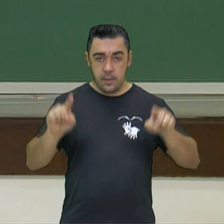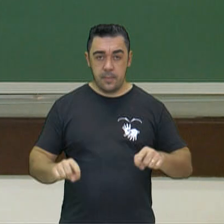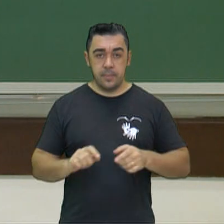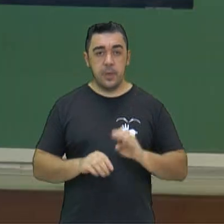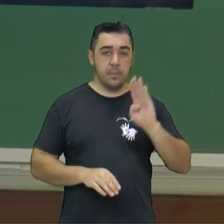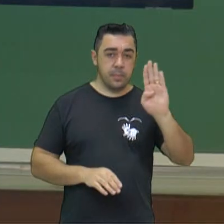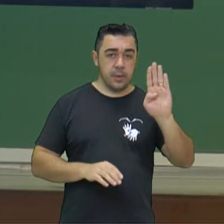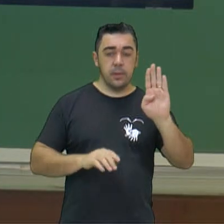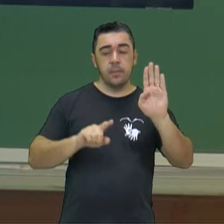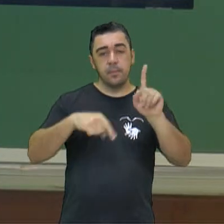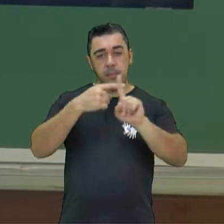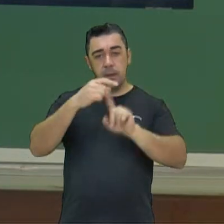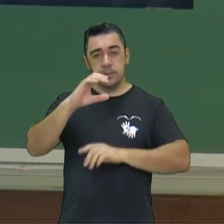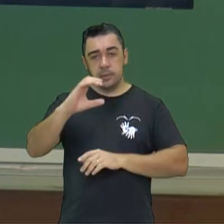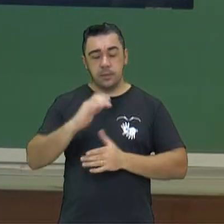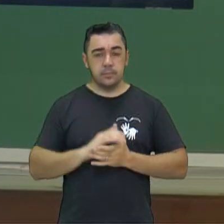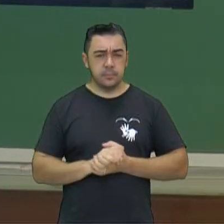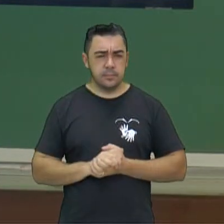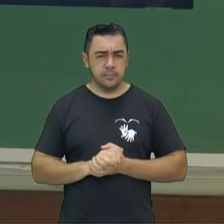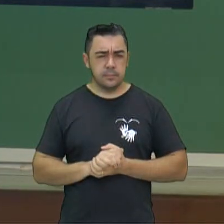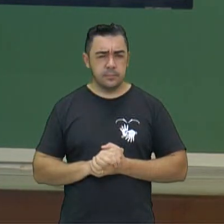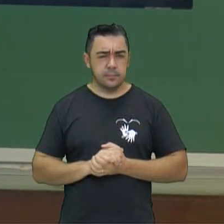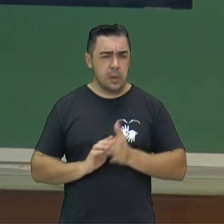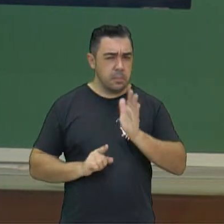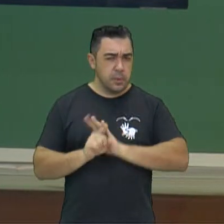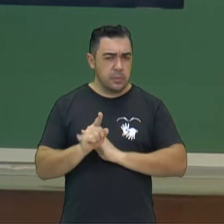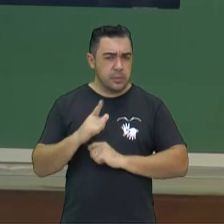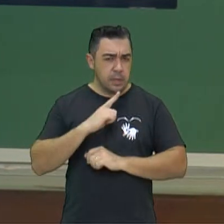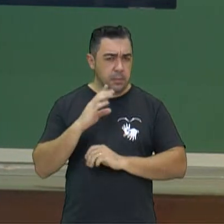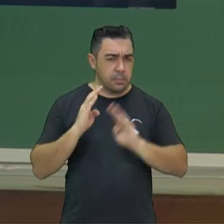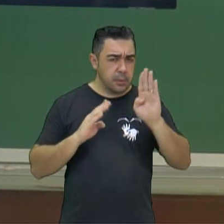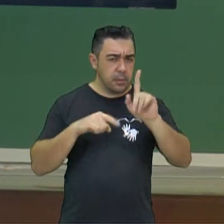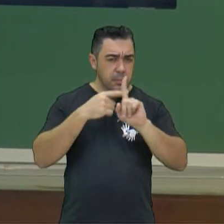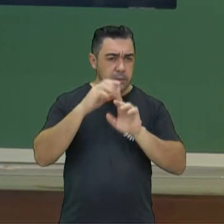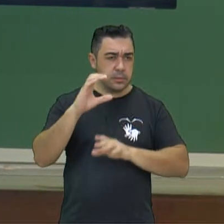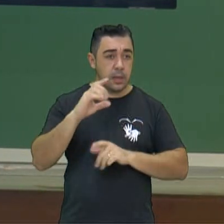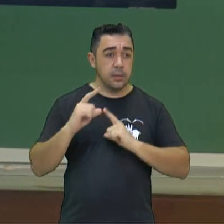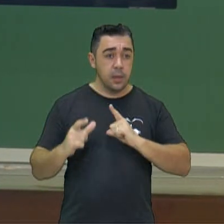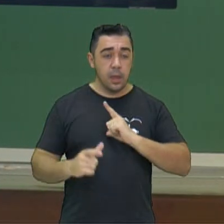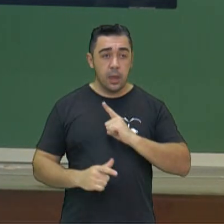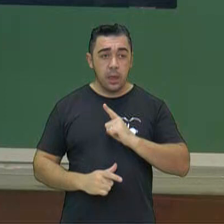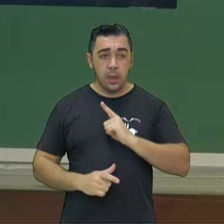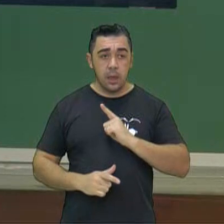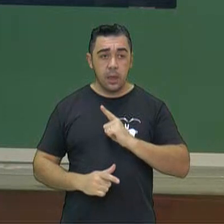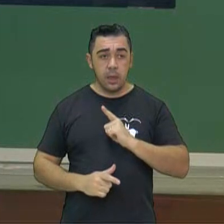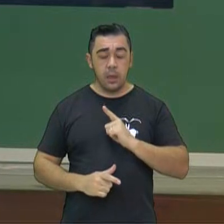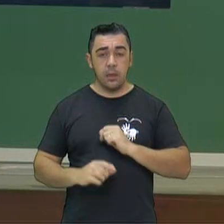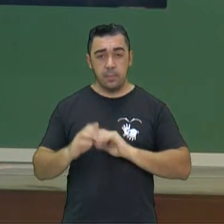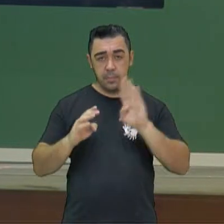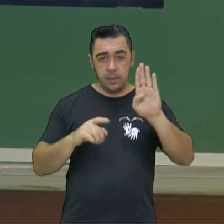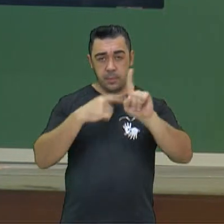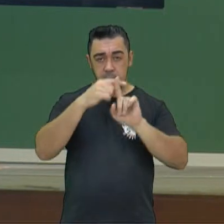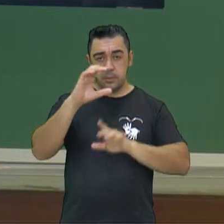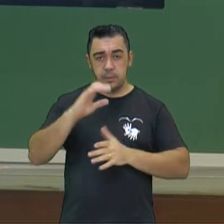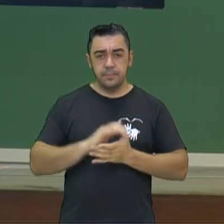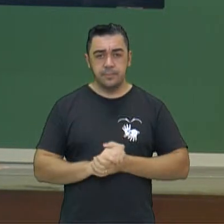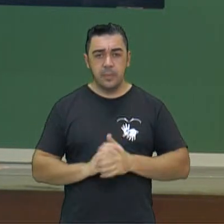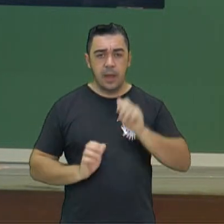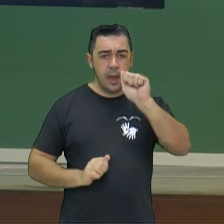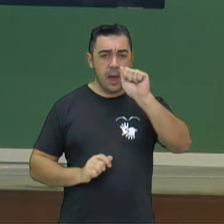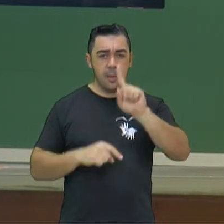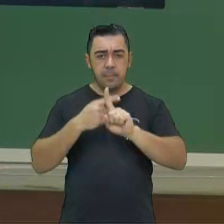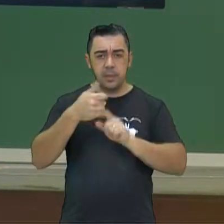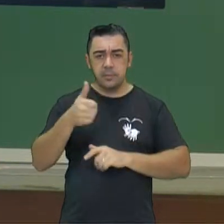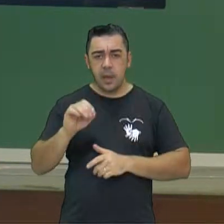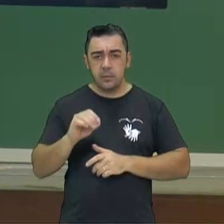C é um lado. Tem alguém aqui que tem B mais C? Opa, eu tenho aqui um B mais C. A mais